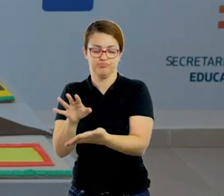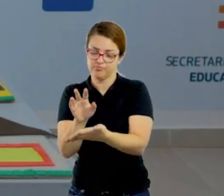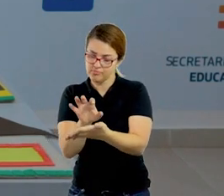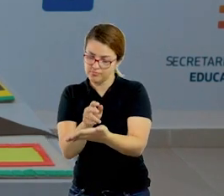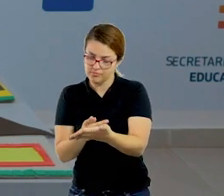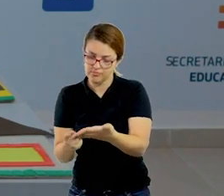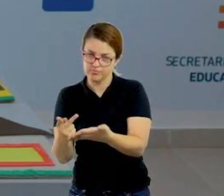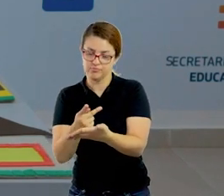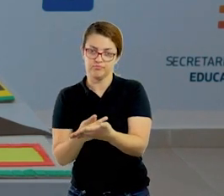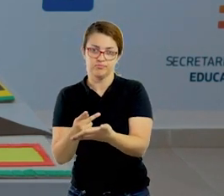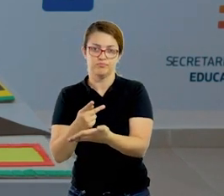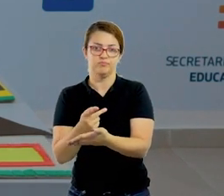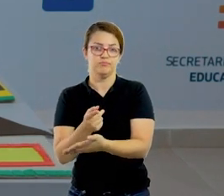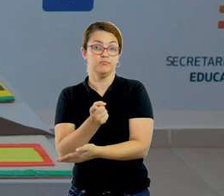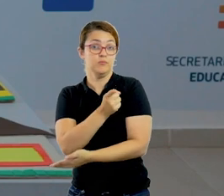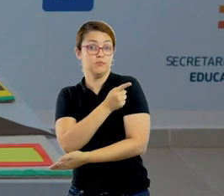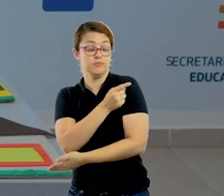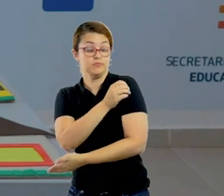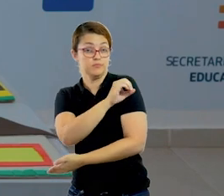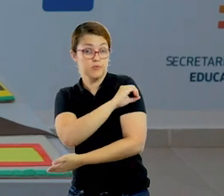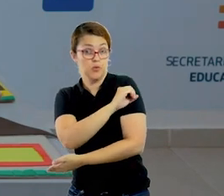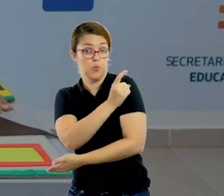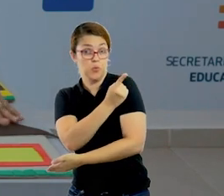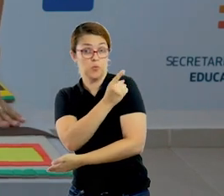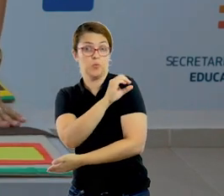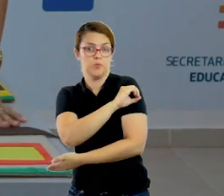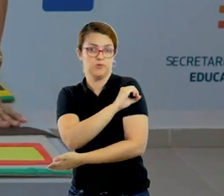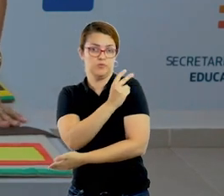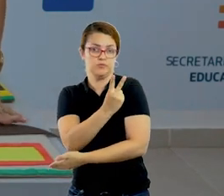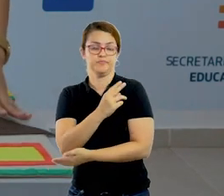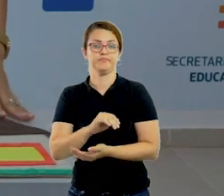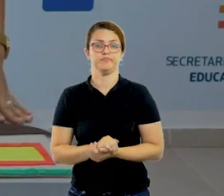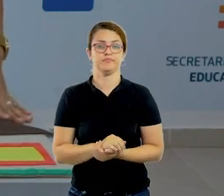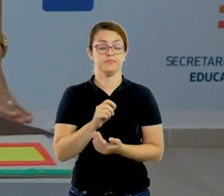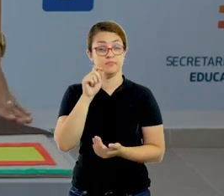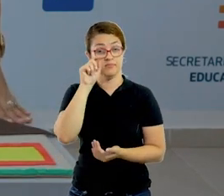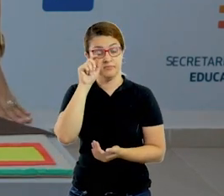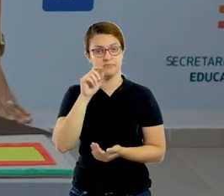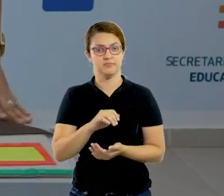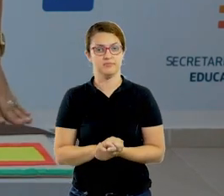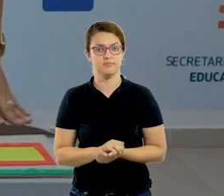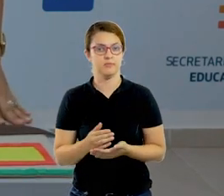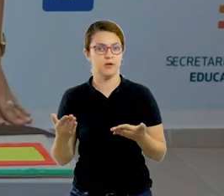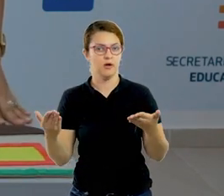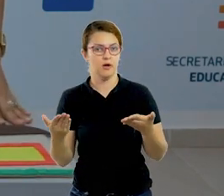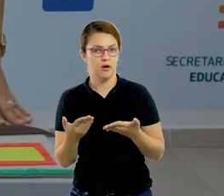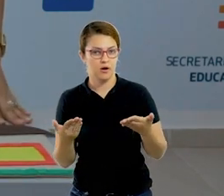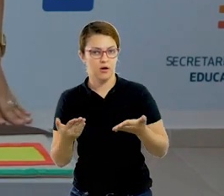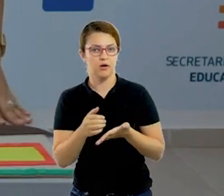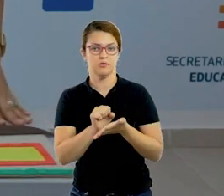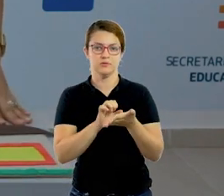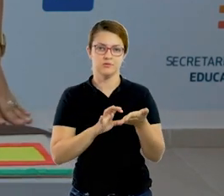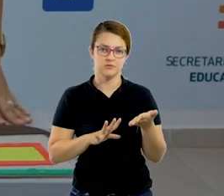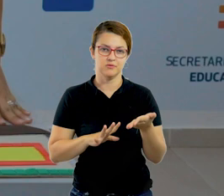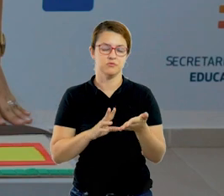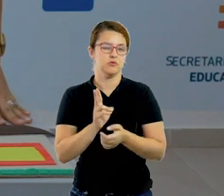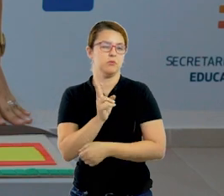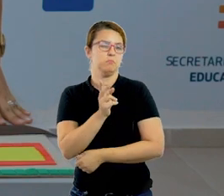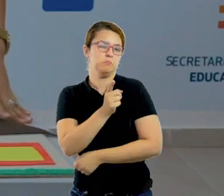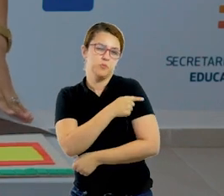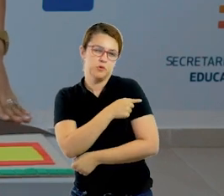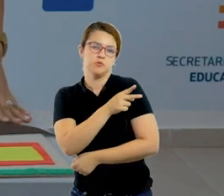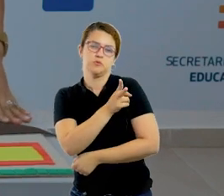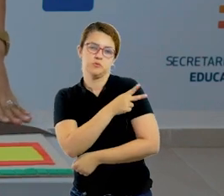é pré-1, pré-2, tá? Essa atividade aqui já está direcionada para os mais velhos, primeiro,